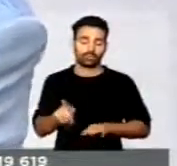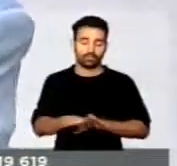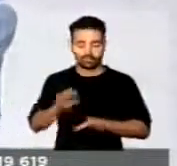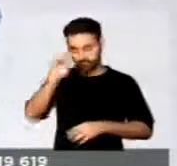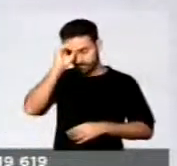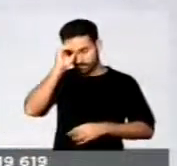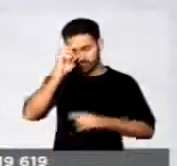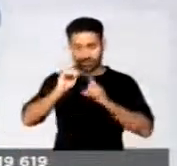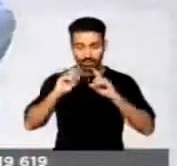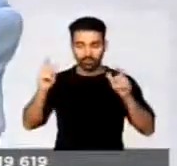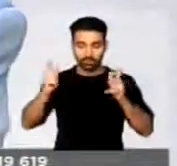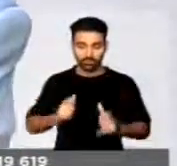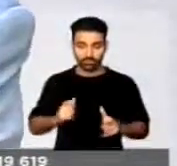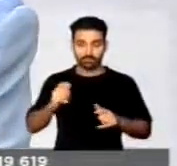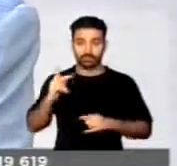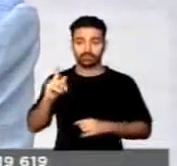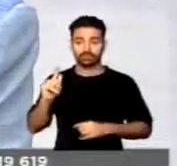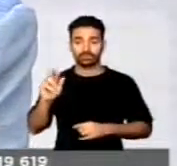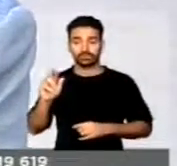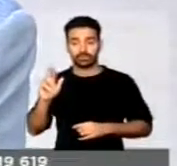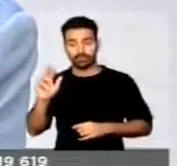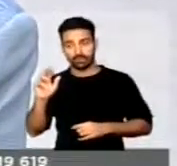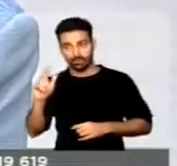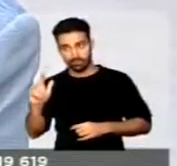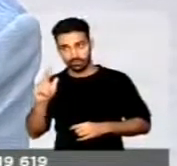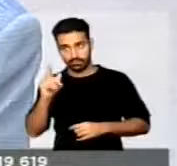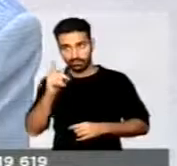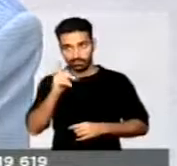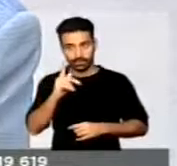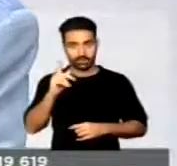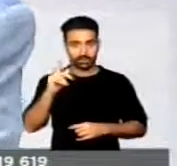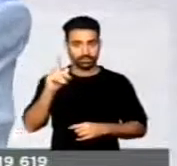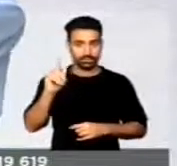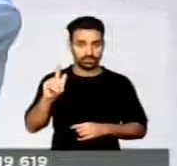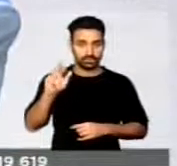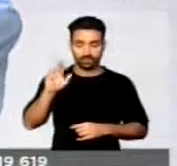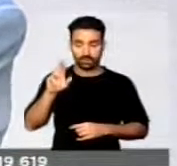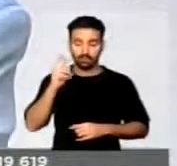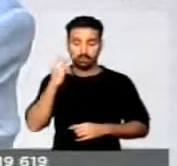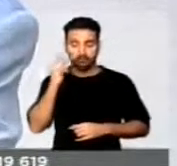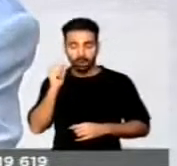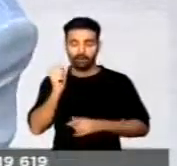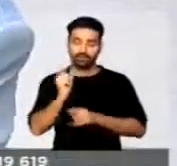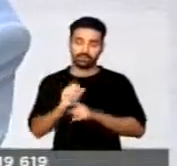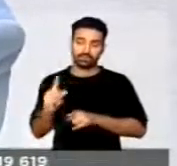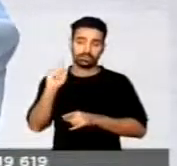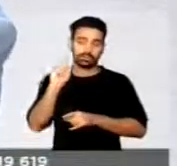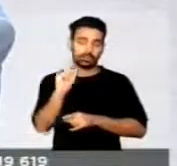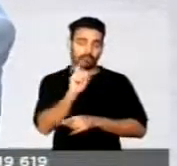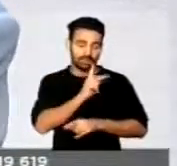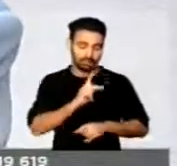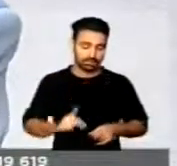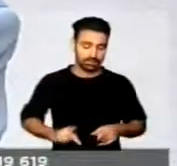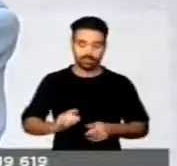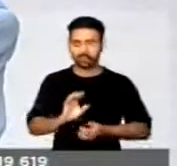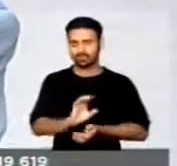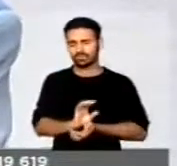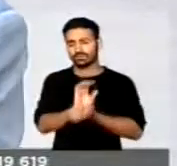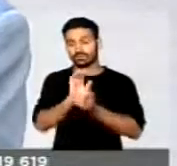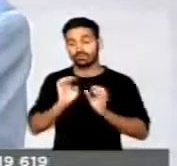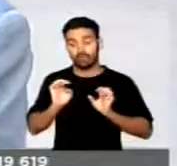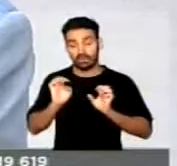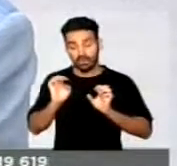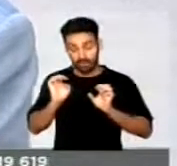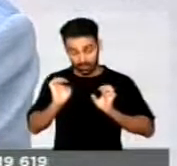da Procuradoria da Casa, numa clara manobra infame para afastar o presidente do Conselho de Ética. A